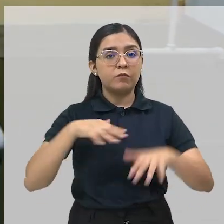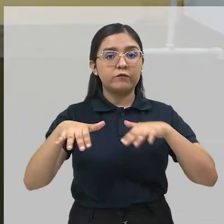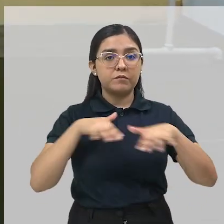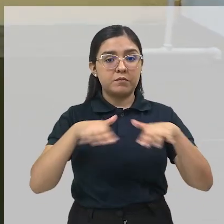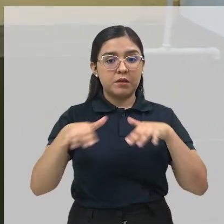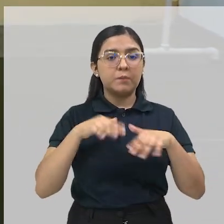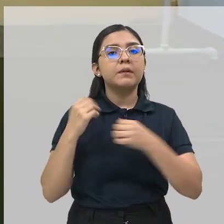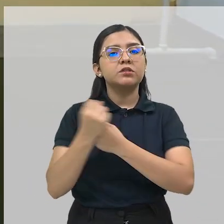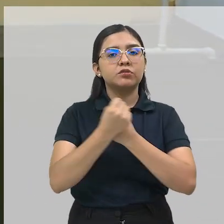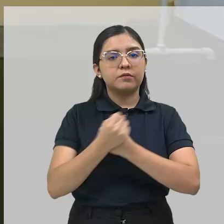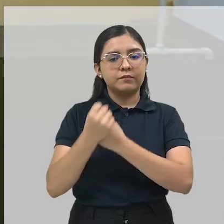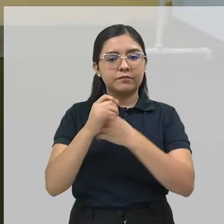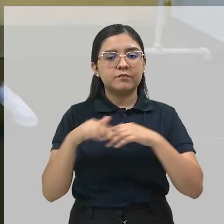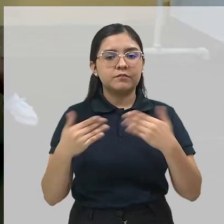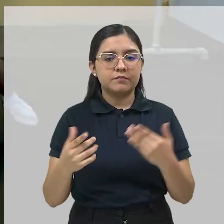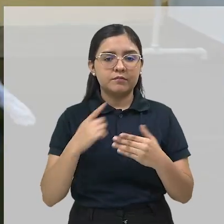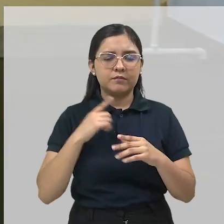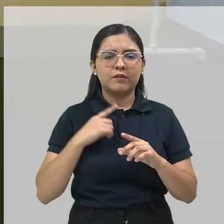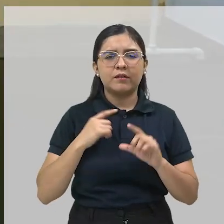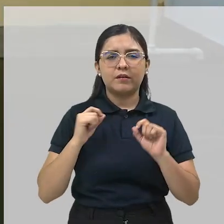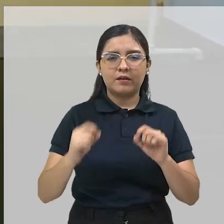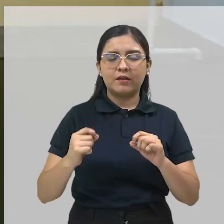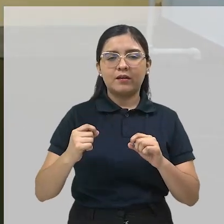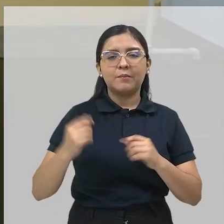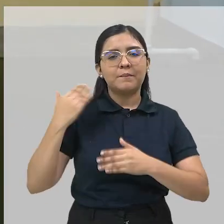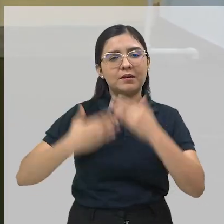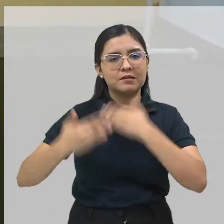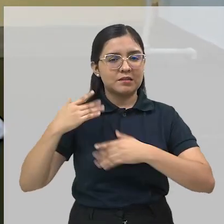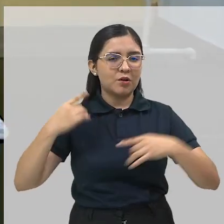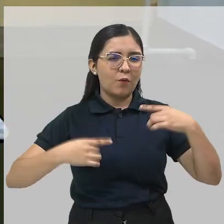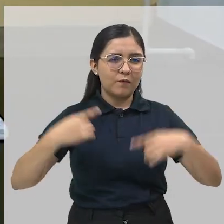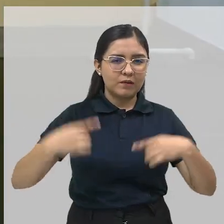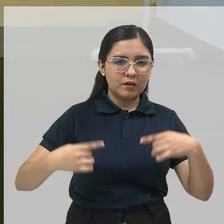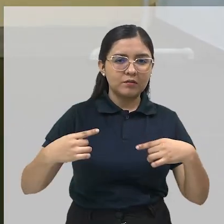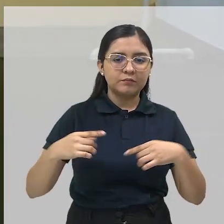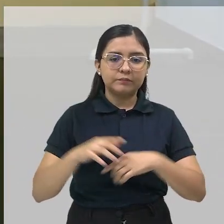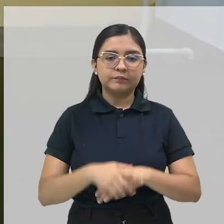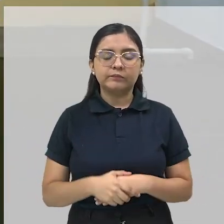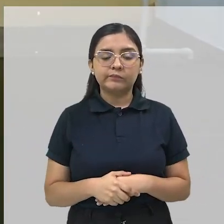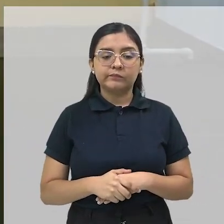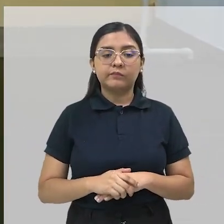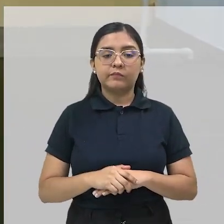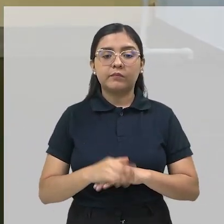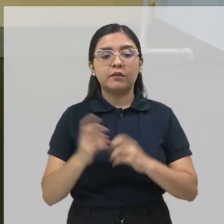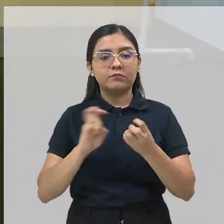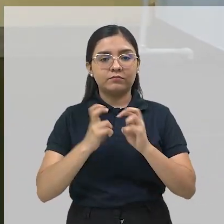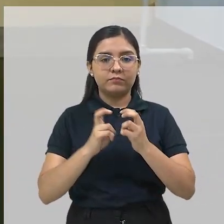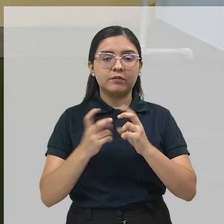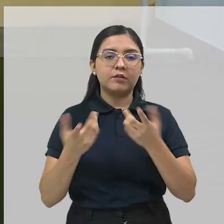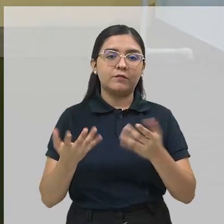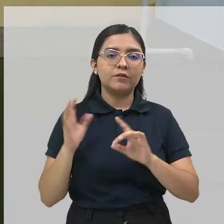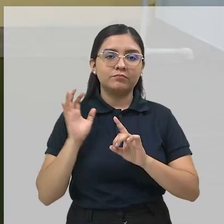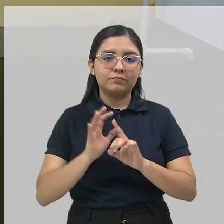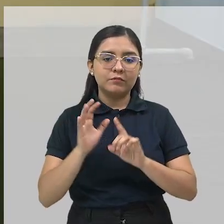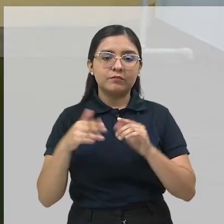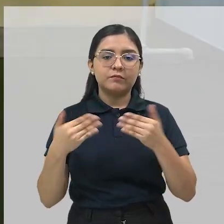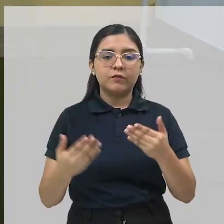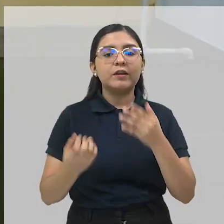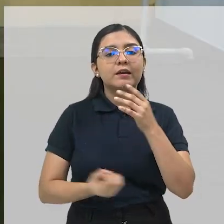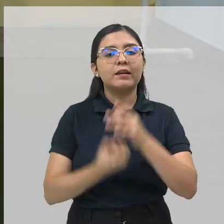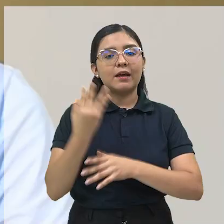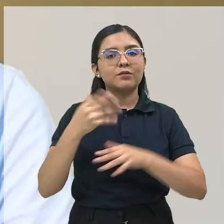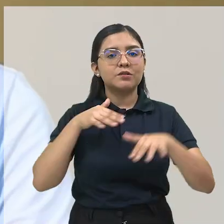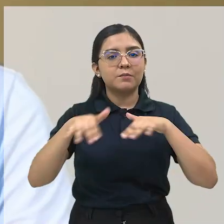defesa. Em observância aos conflitos das bandas militares com os capoeiristas, foi visto e foi inspirado e foi criado esse